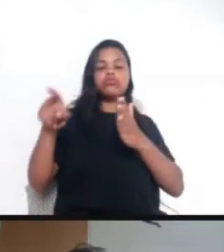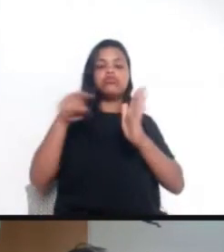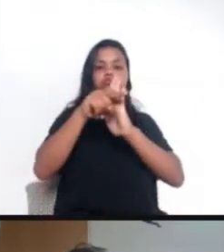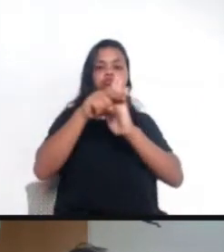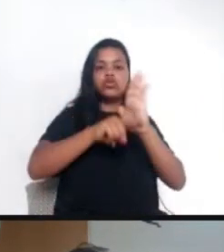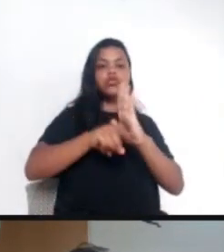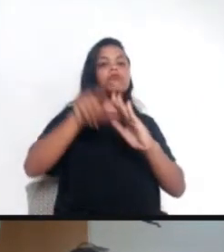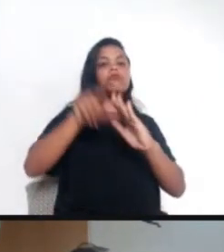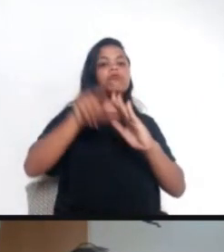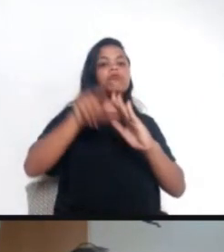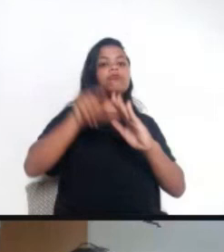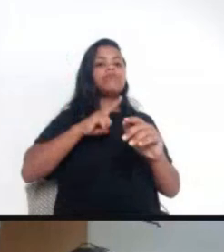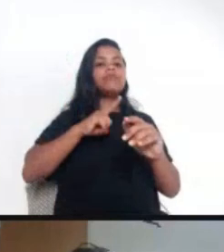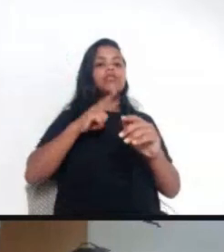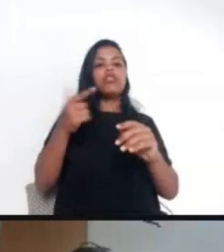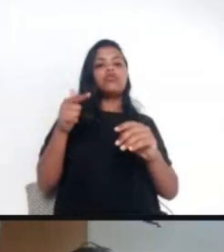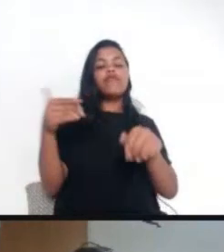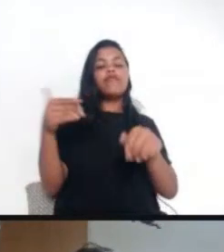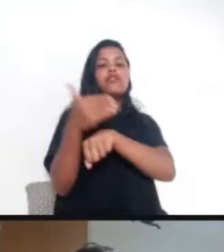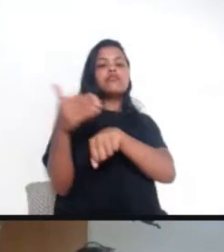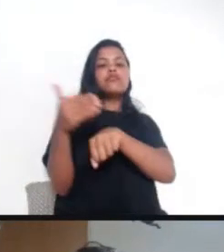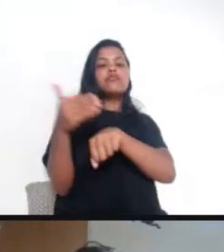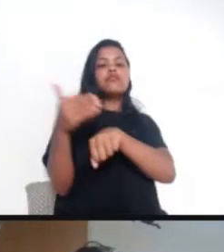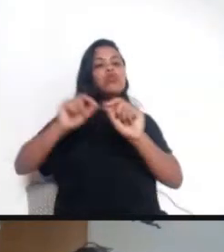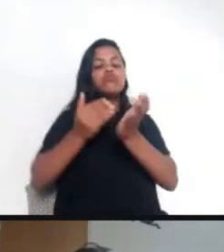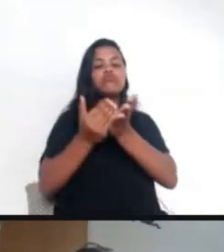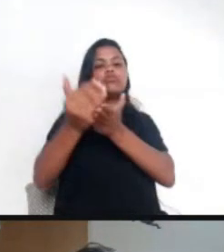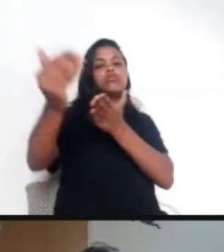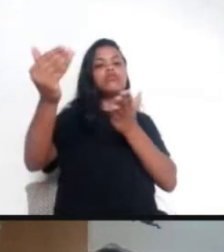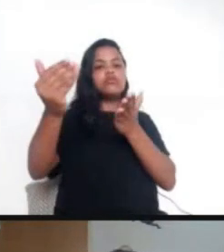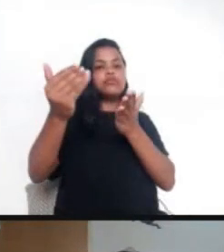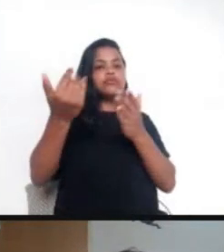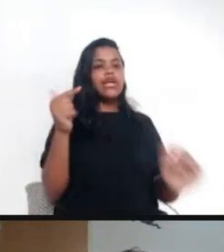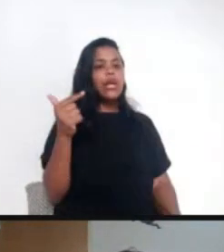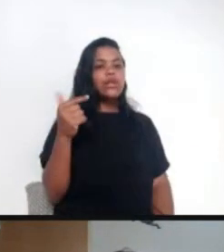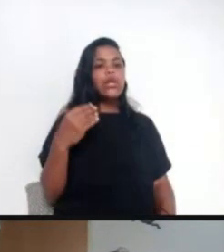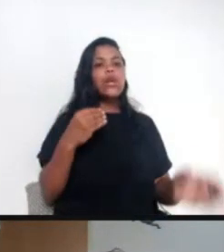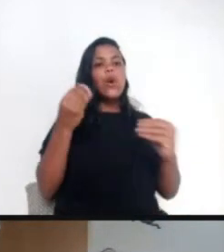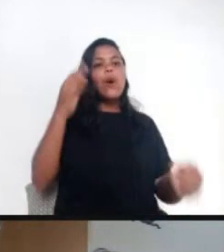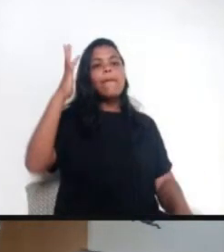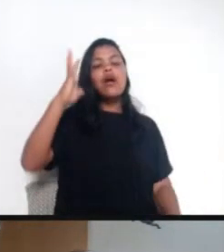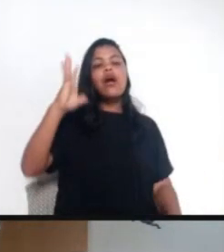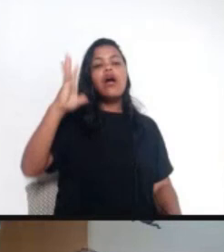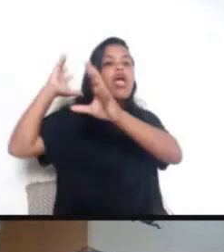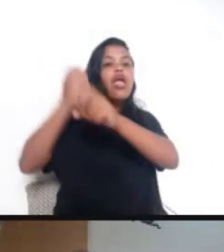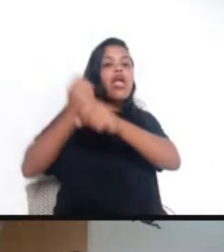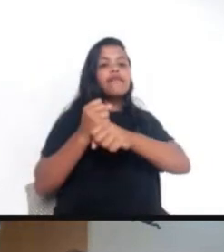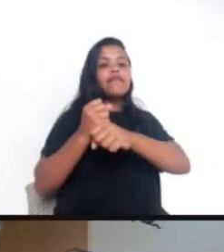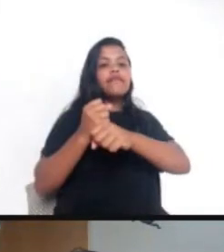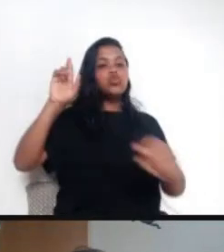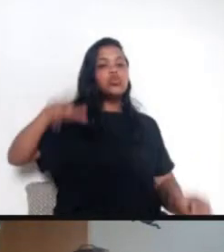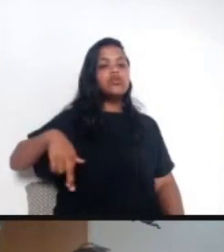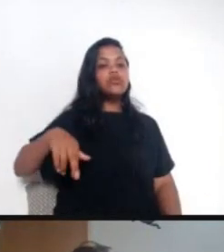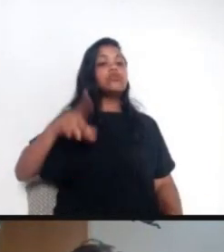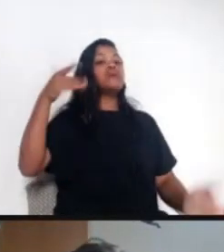tiveram acesso aos dados iniciais, então não tiveram como fazer a revisão. Então, como você tem uma publicação numa revista que tem um